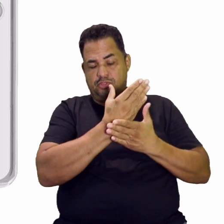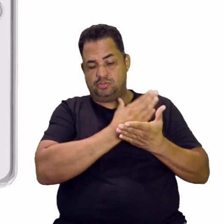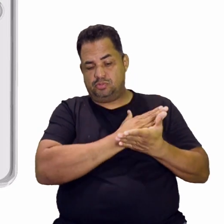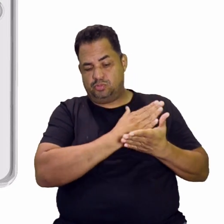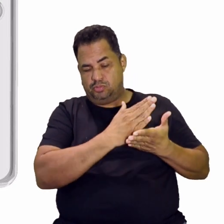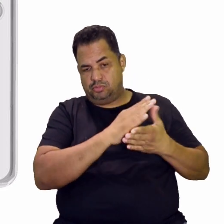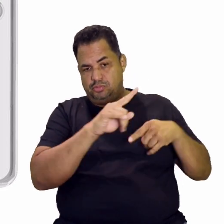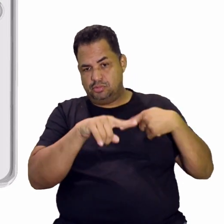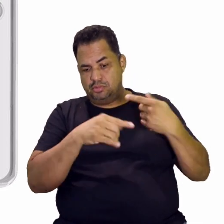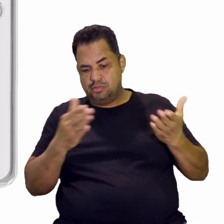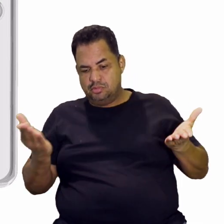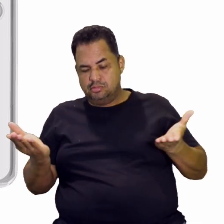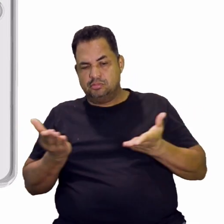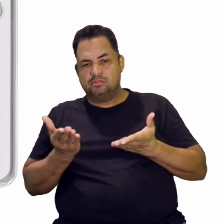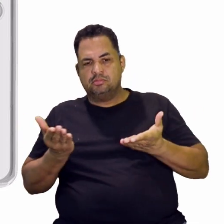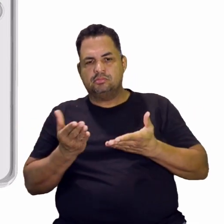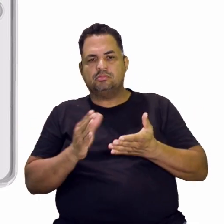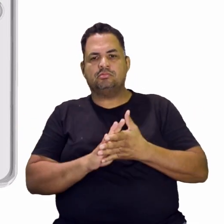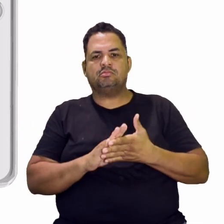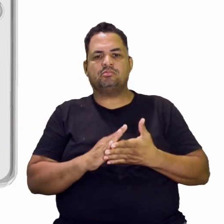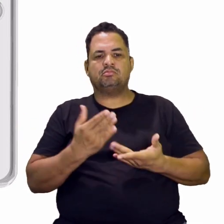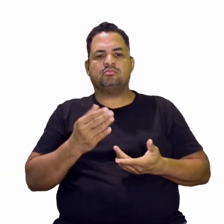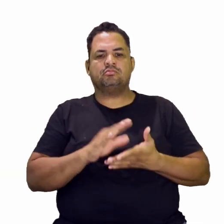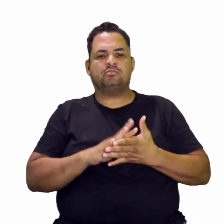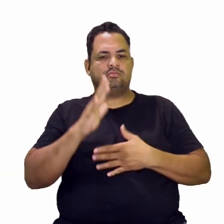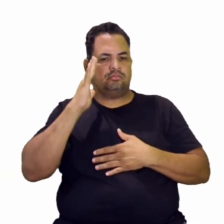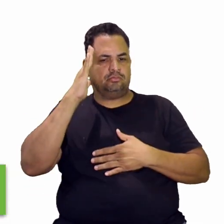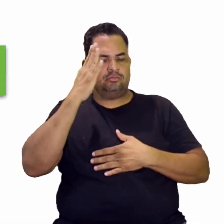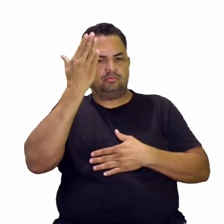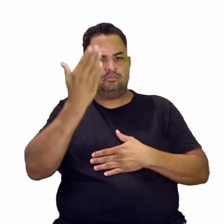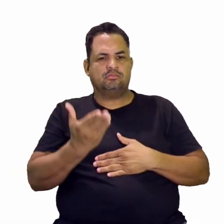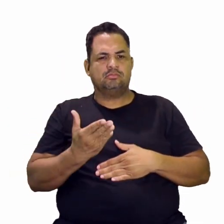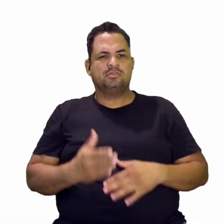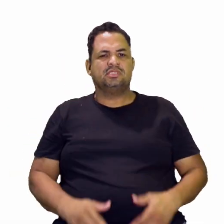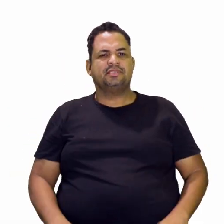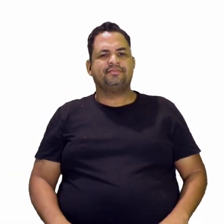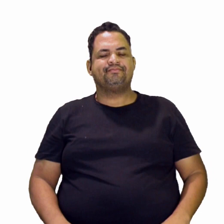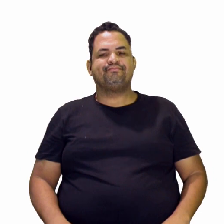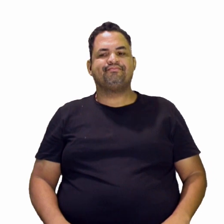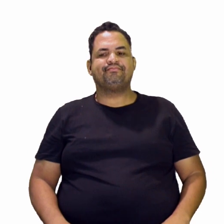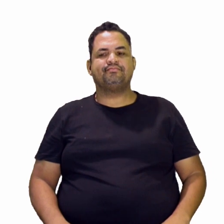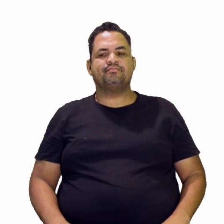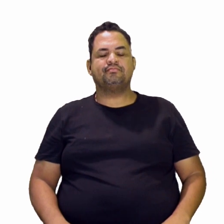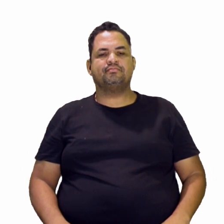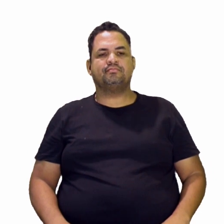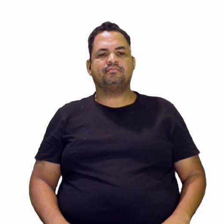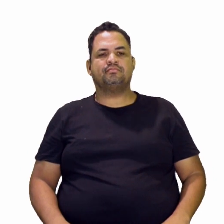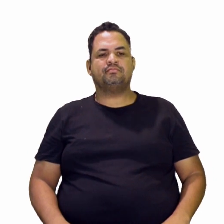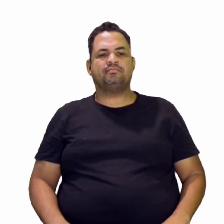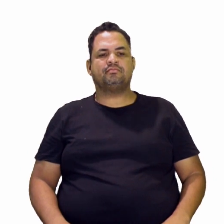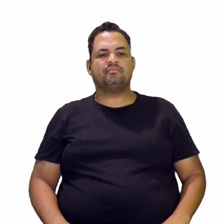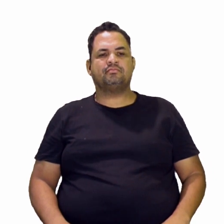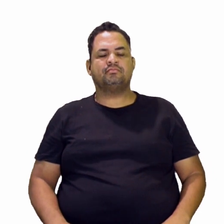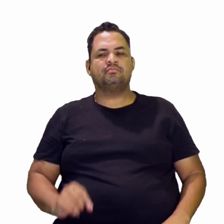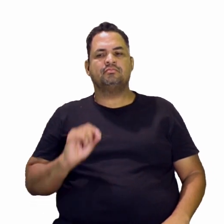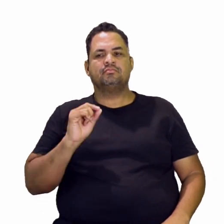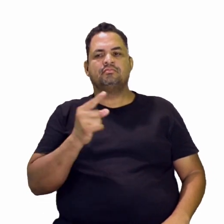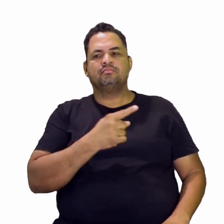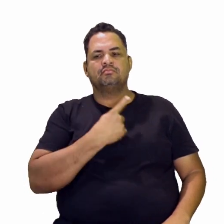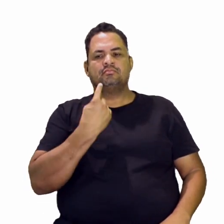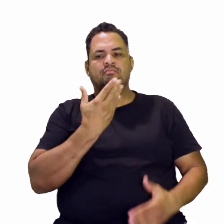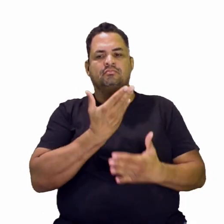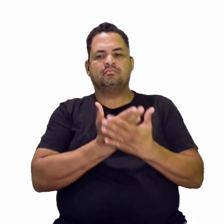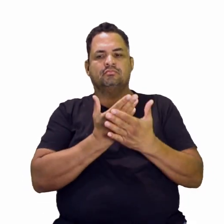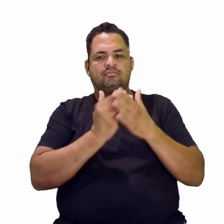bactérias. Falamos da teoria da simbiose e a origem dos vírus. Olha lá. Então, o que a gente viu